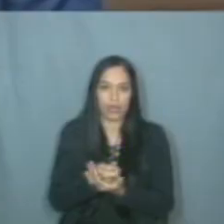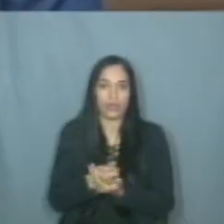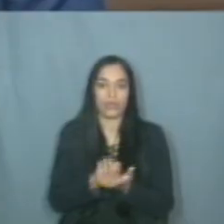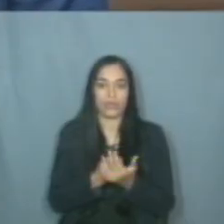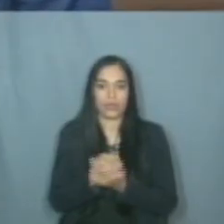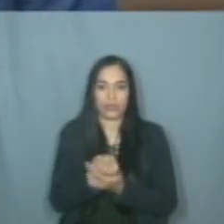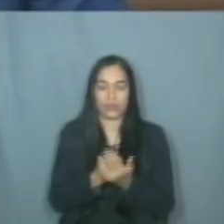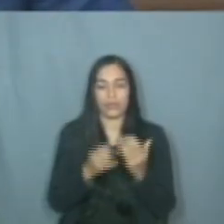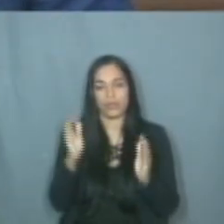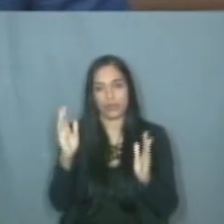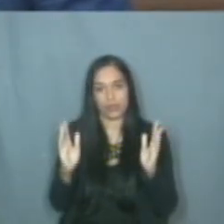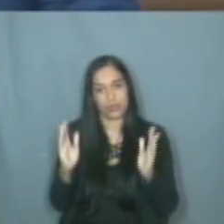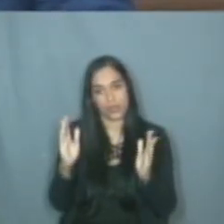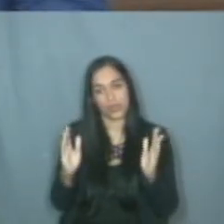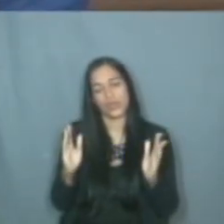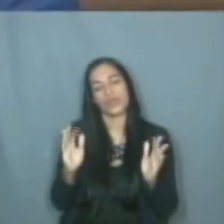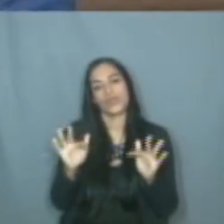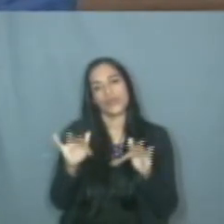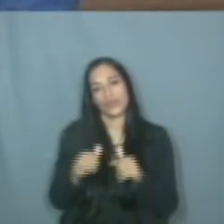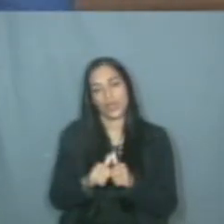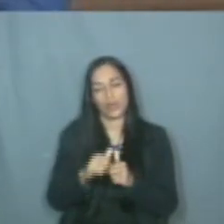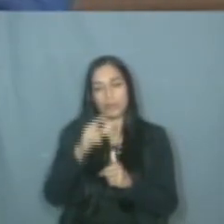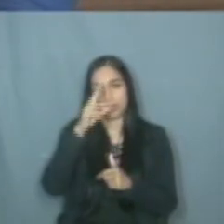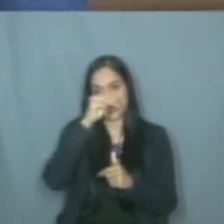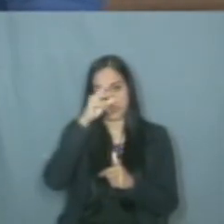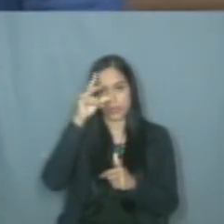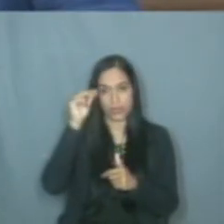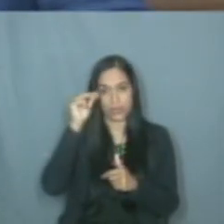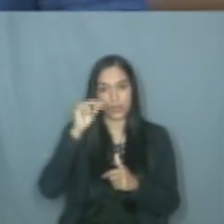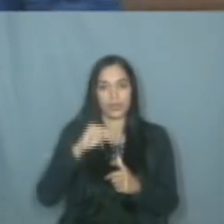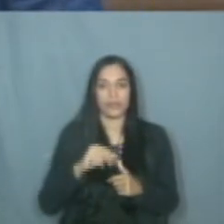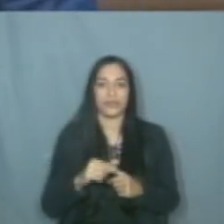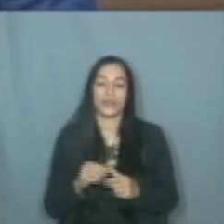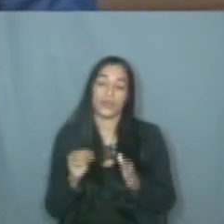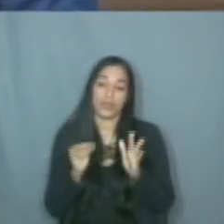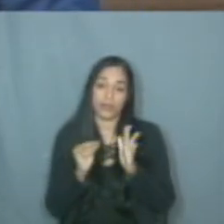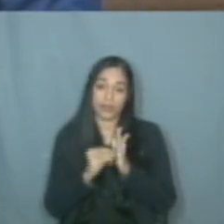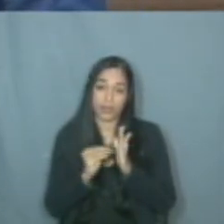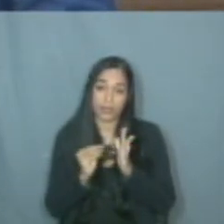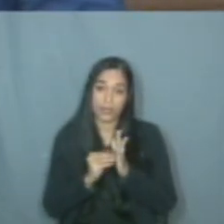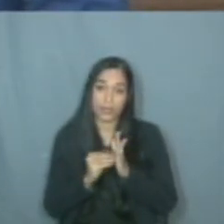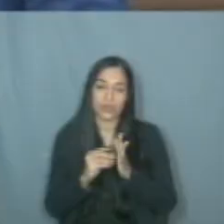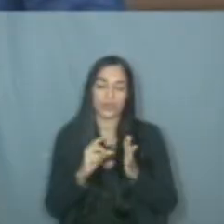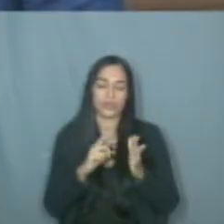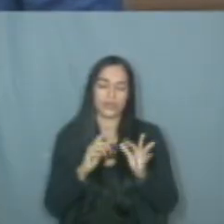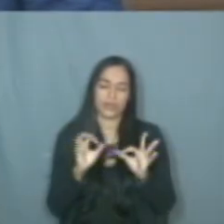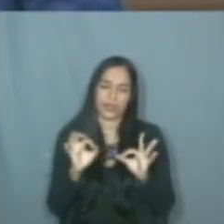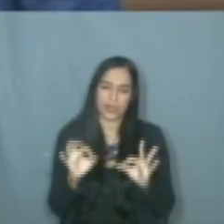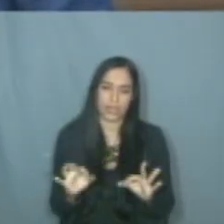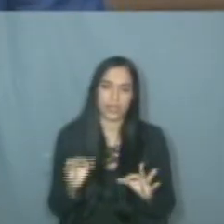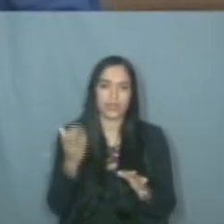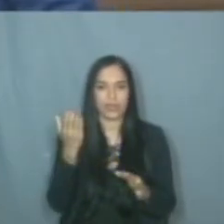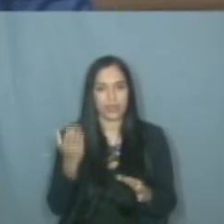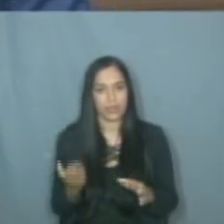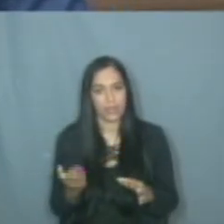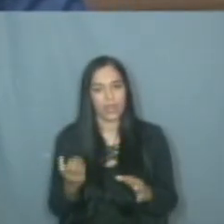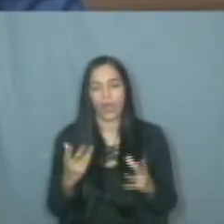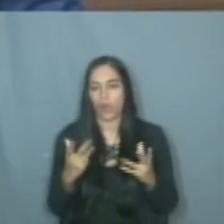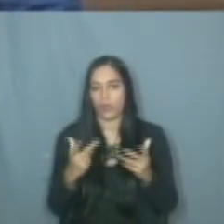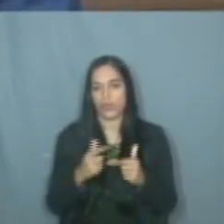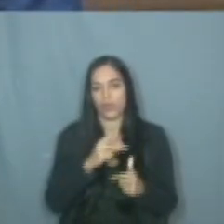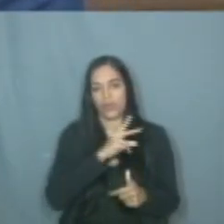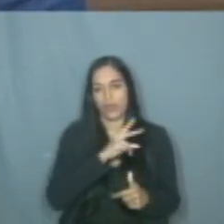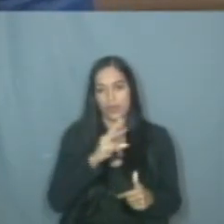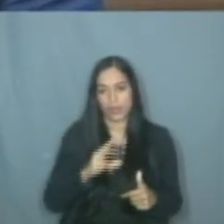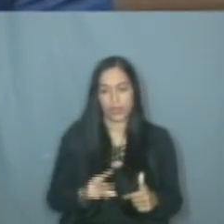cumprido por parte da prefeitura. Então, esse aqui é a rescisão que está faltando. E tenho certeza, Vossa Excelência, assim como todos os outros